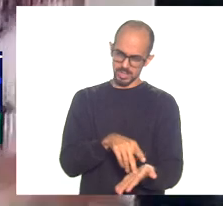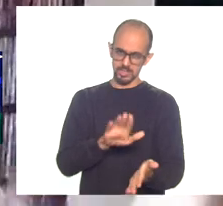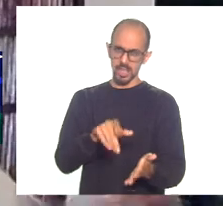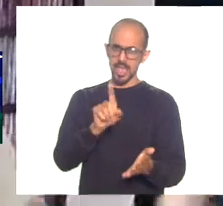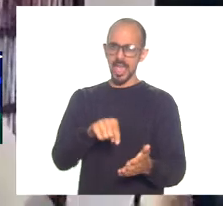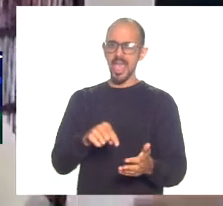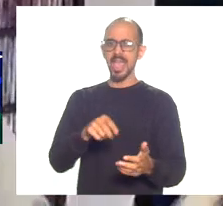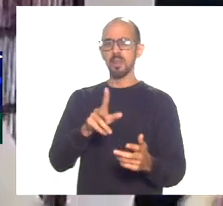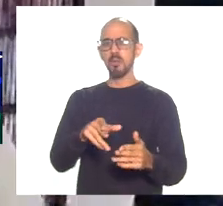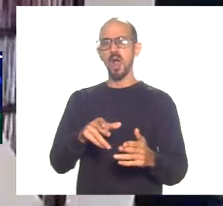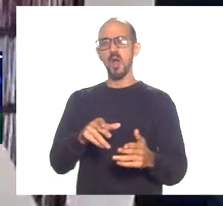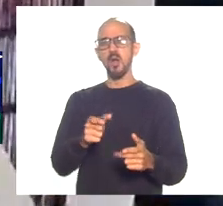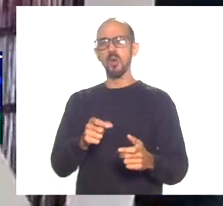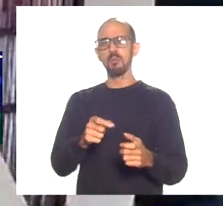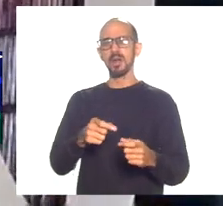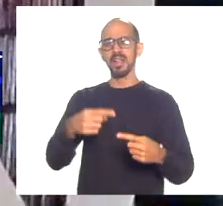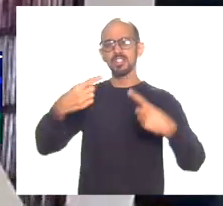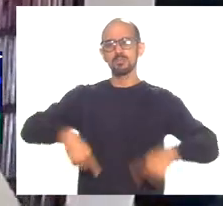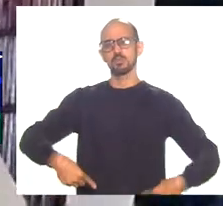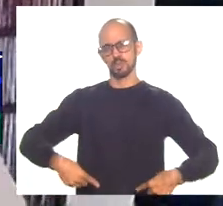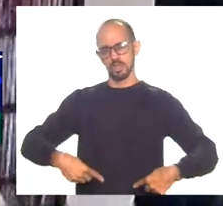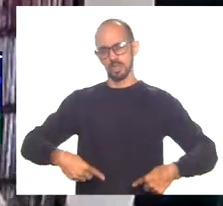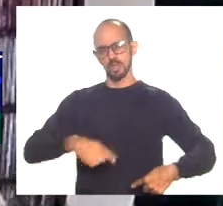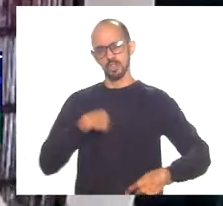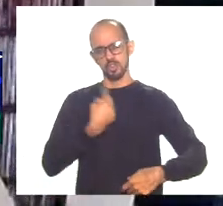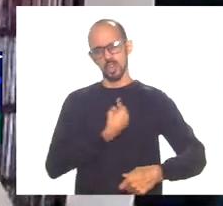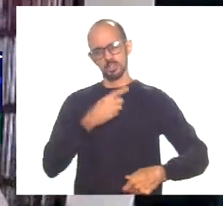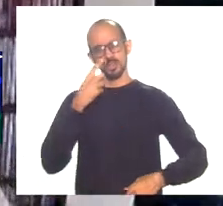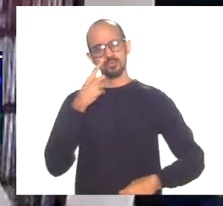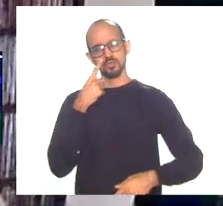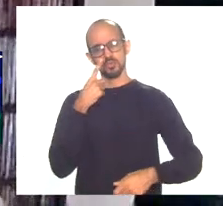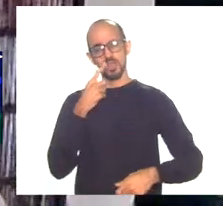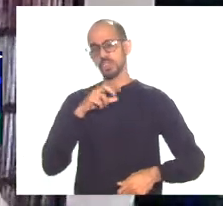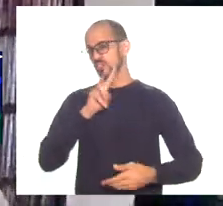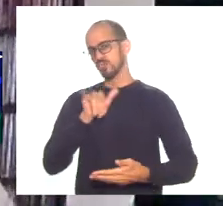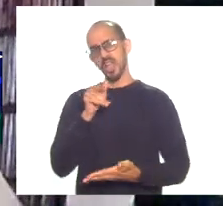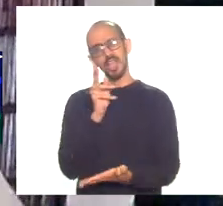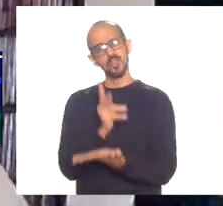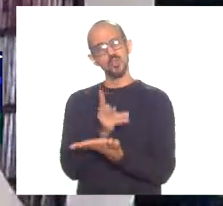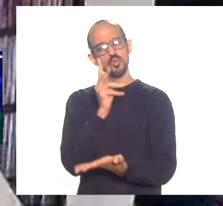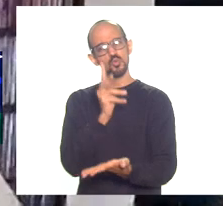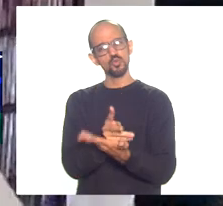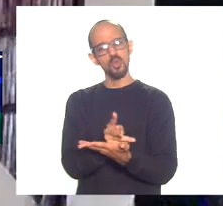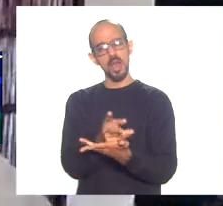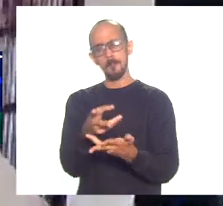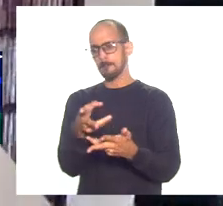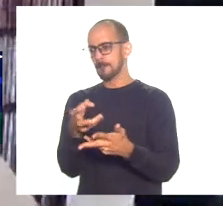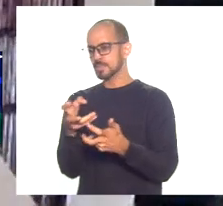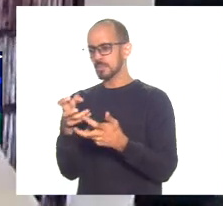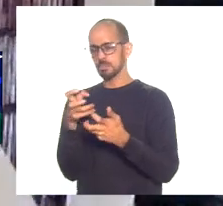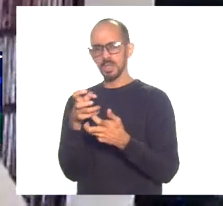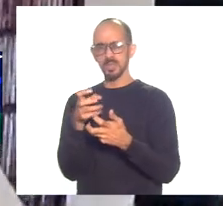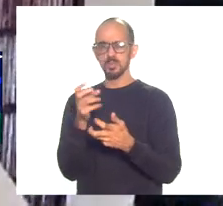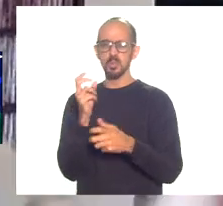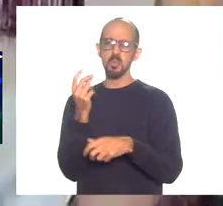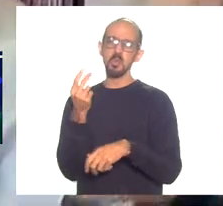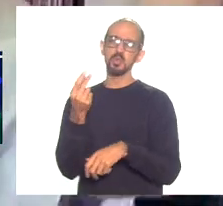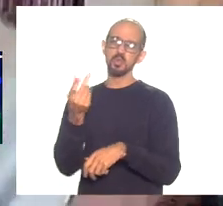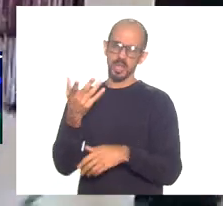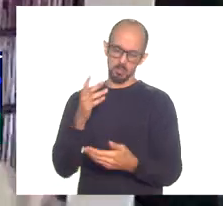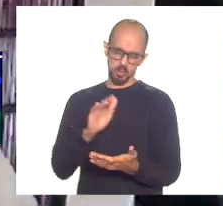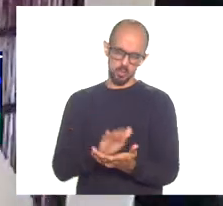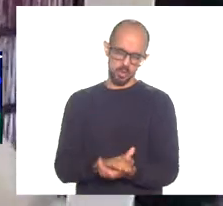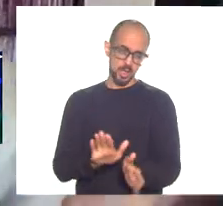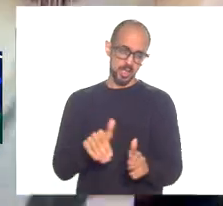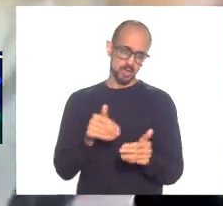queda de braço que nós estamos assistindo e vamos continuar Assistindo ainda por muito tempo eu sempre falo quando